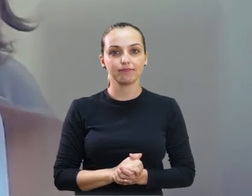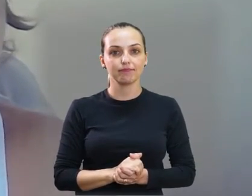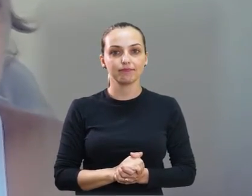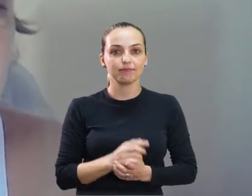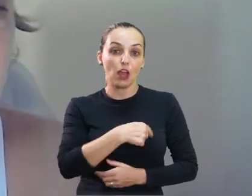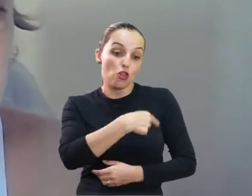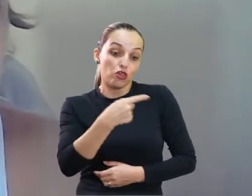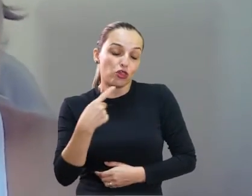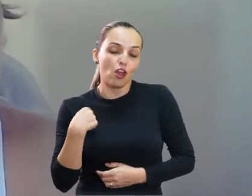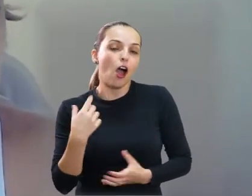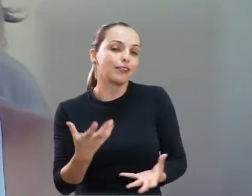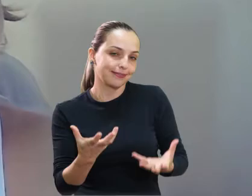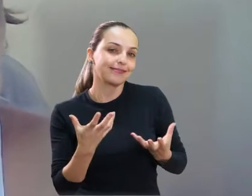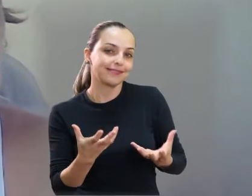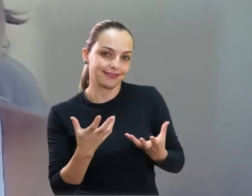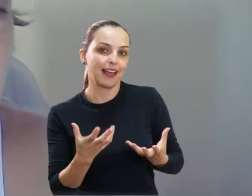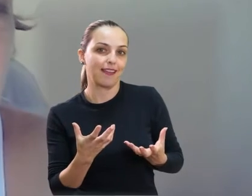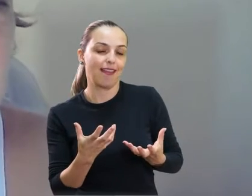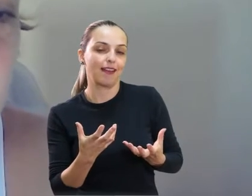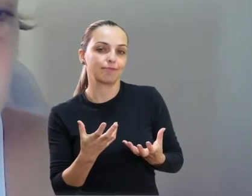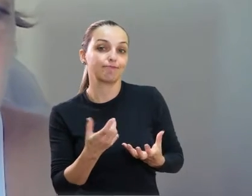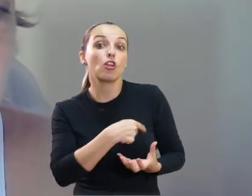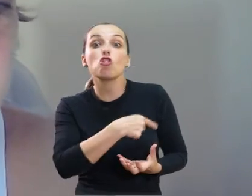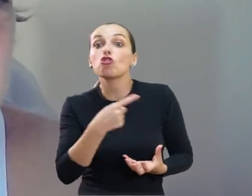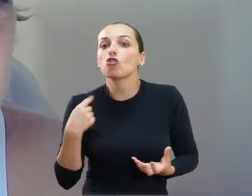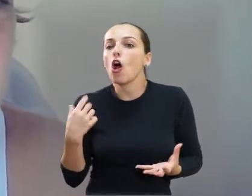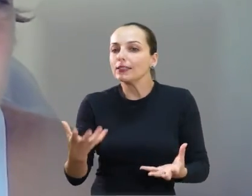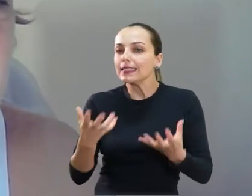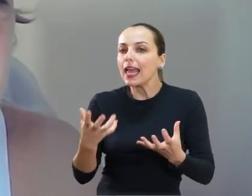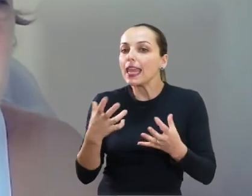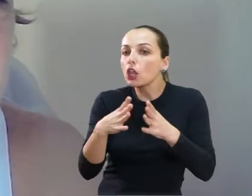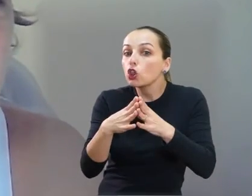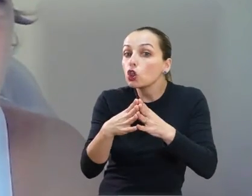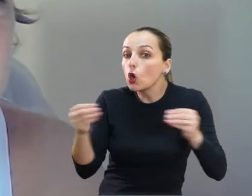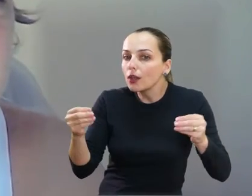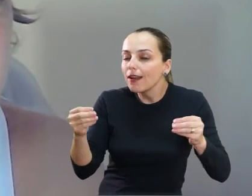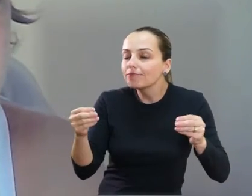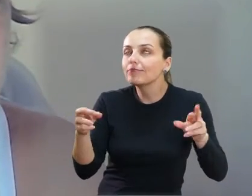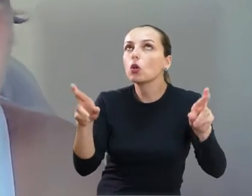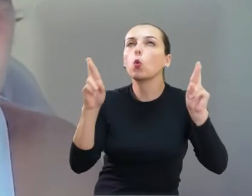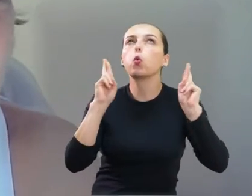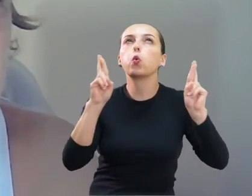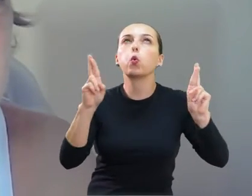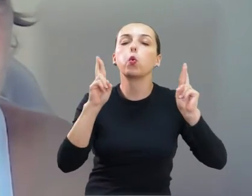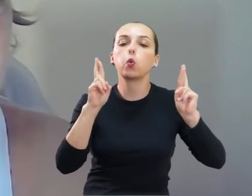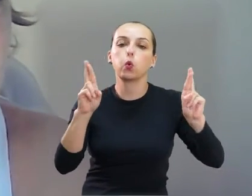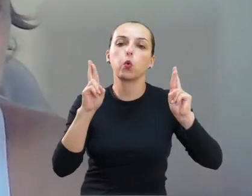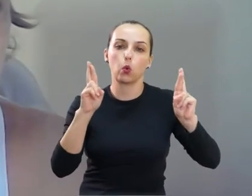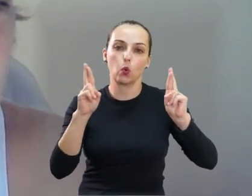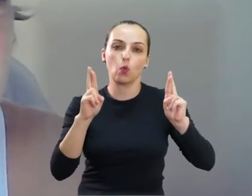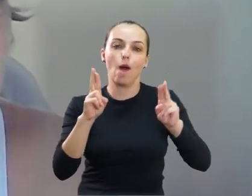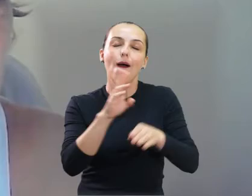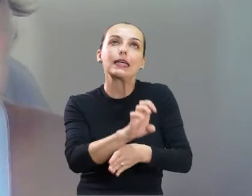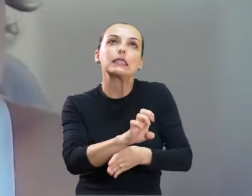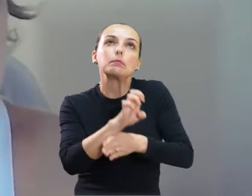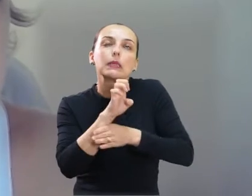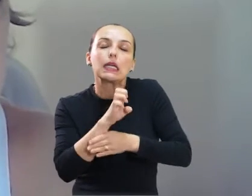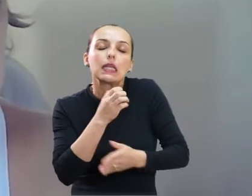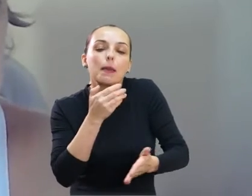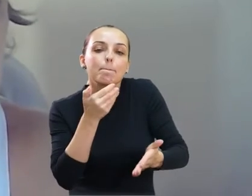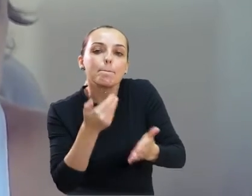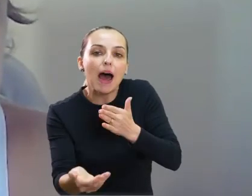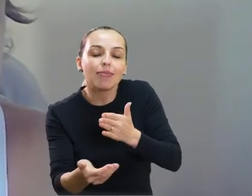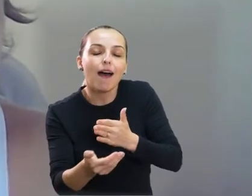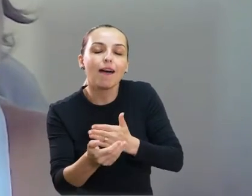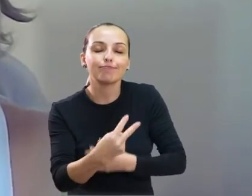para verificar as coisas futuras. É o que todos nós esperamos, né? Então, todos nós temos